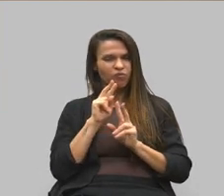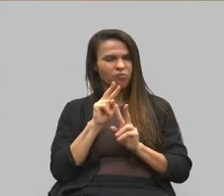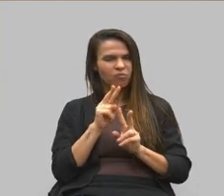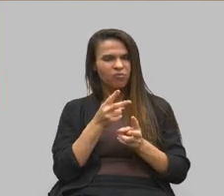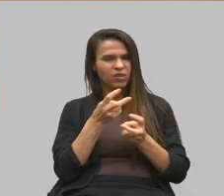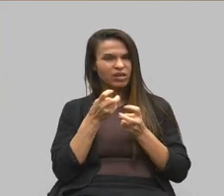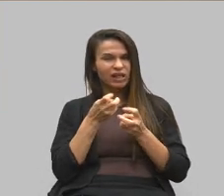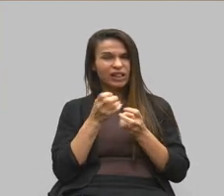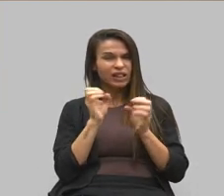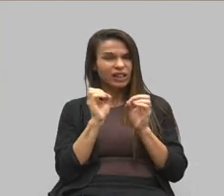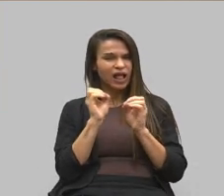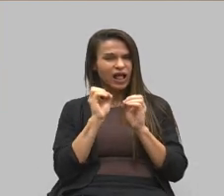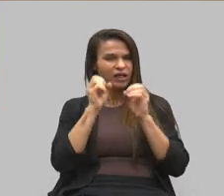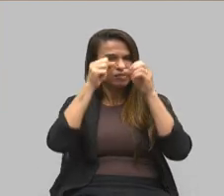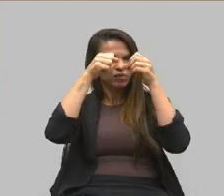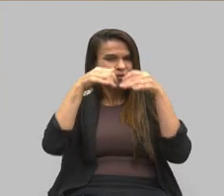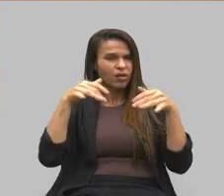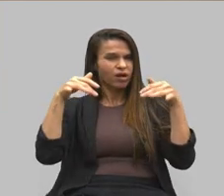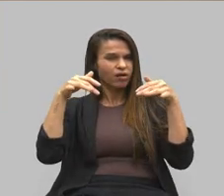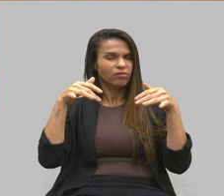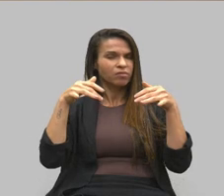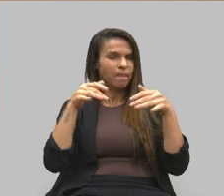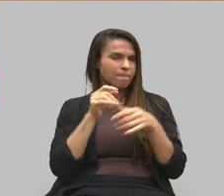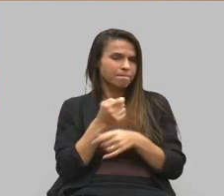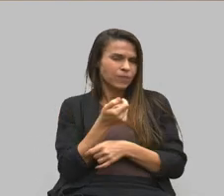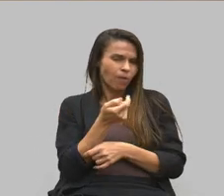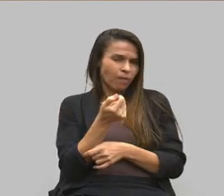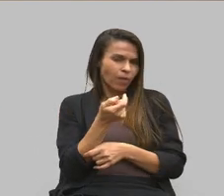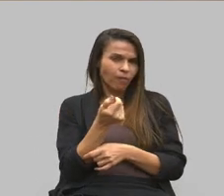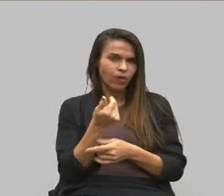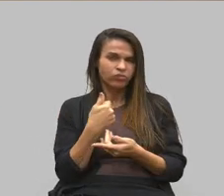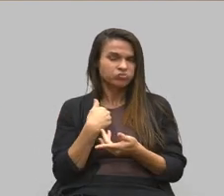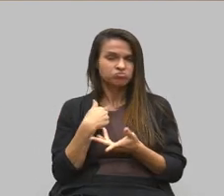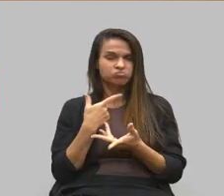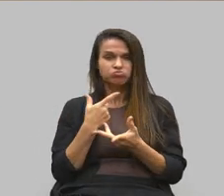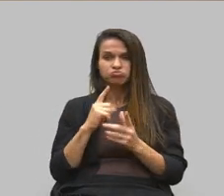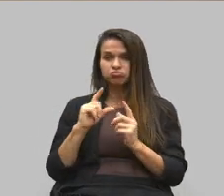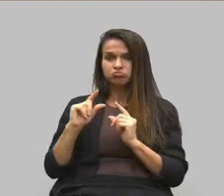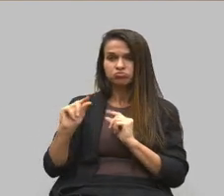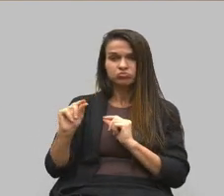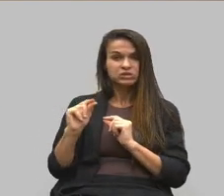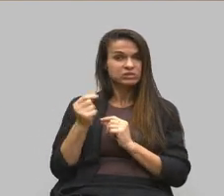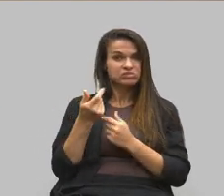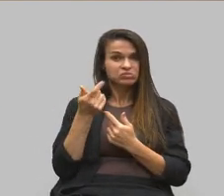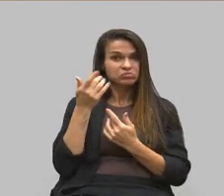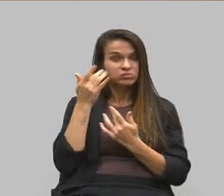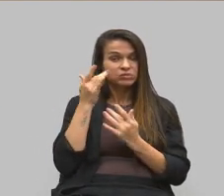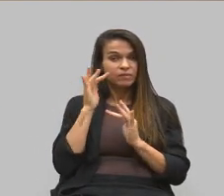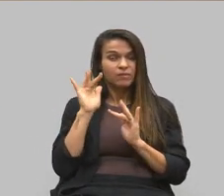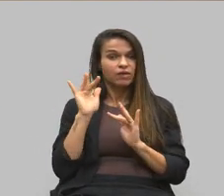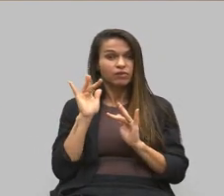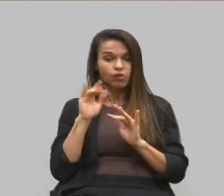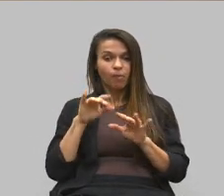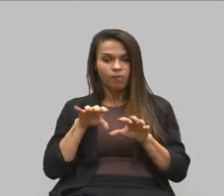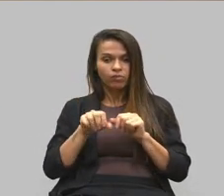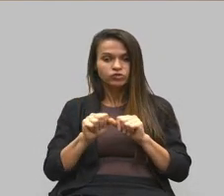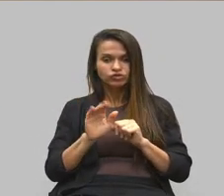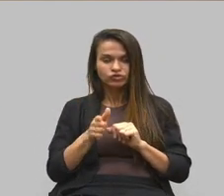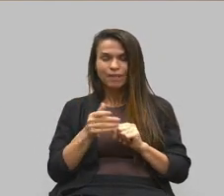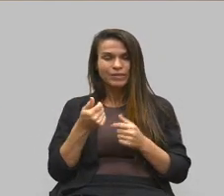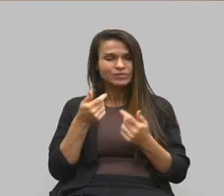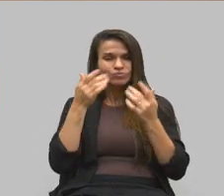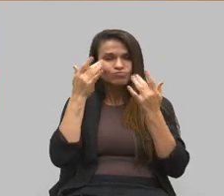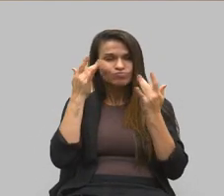autismo né na verdade eu saí de lá praticamente sem a minha formação sem saber o que que é o autismo né tinha uma breve